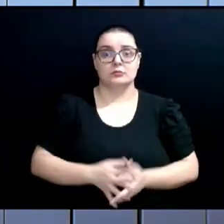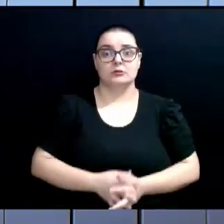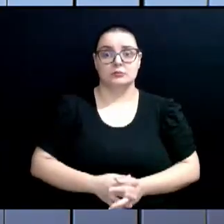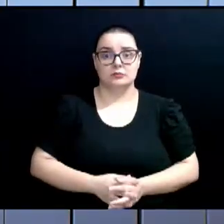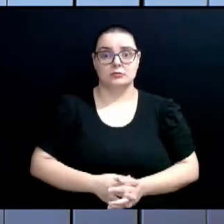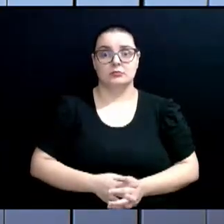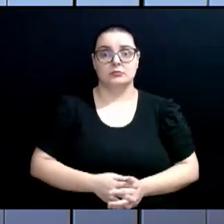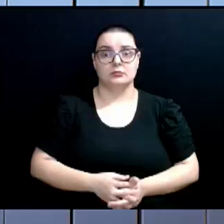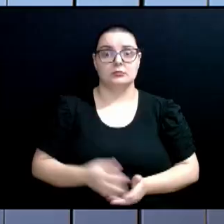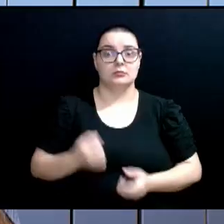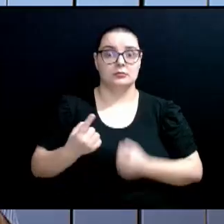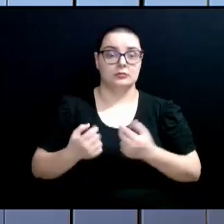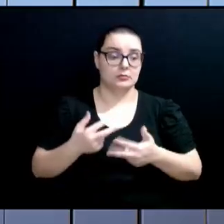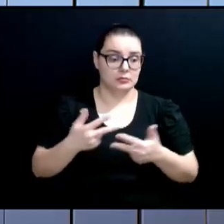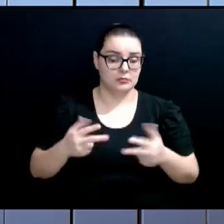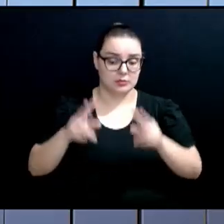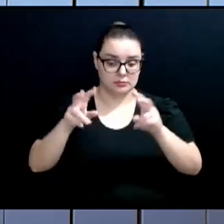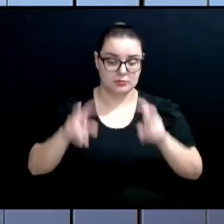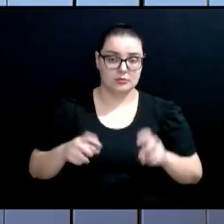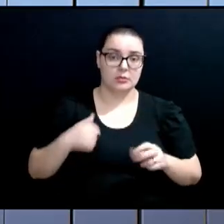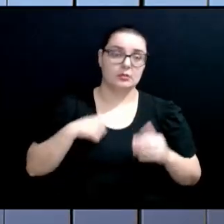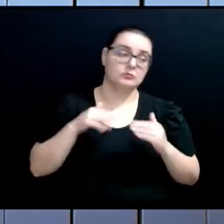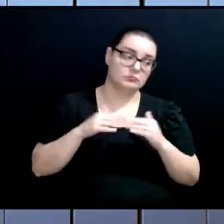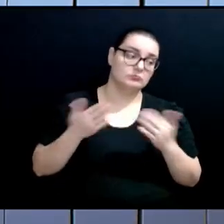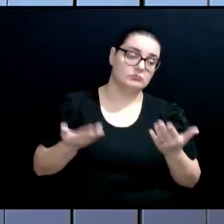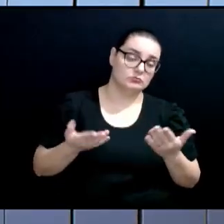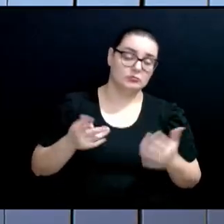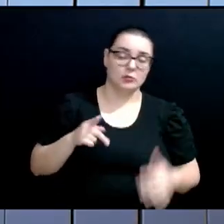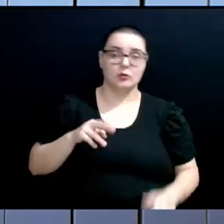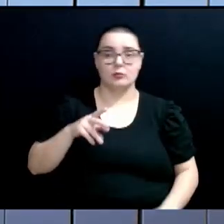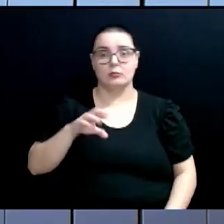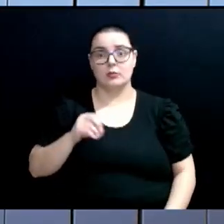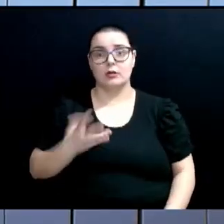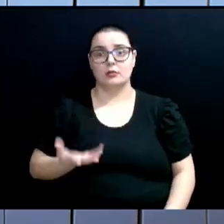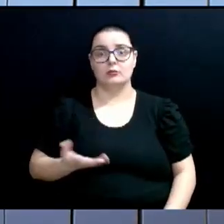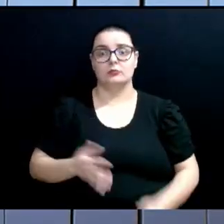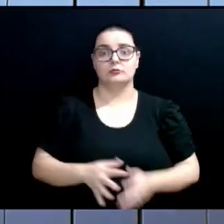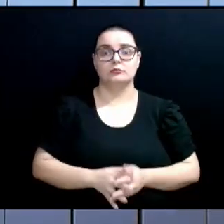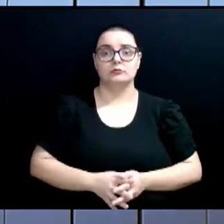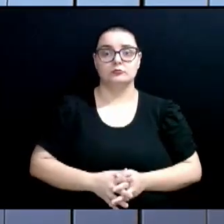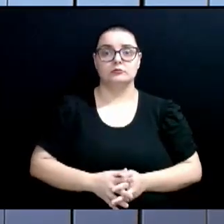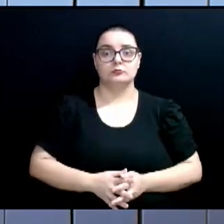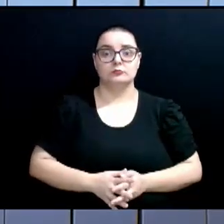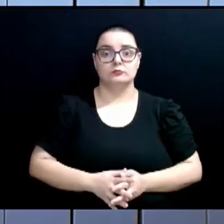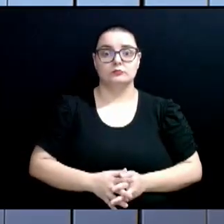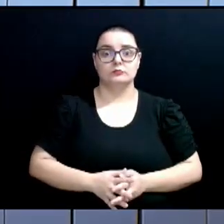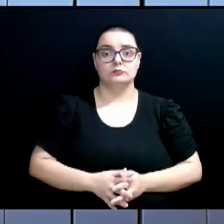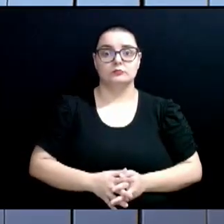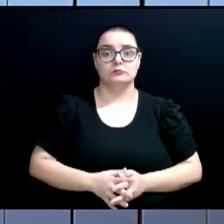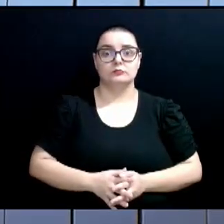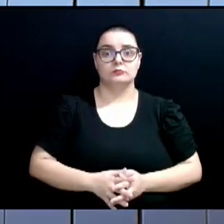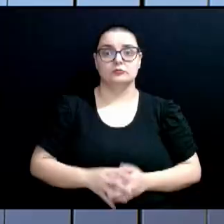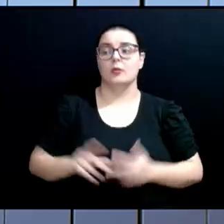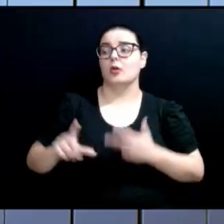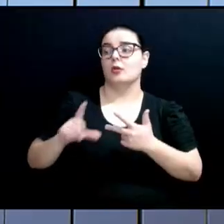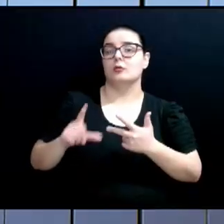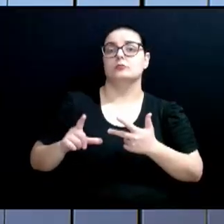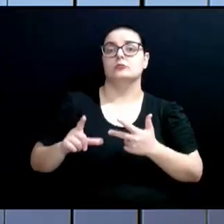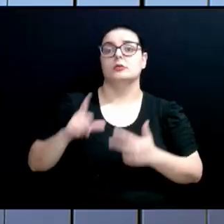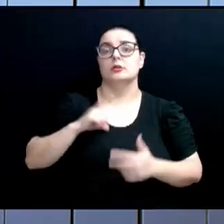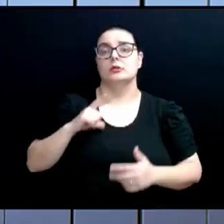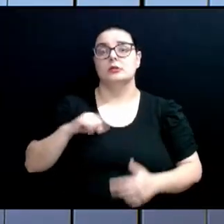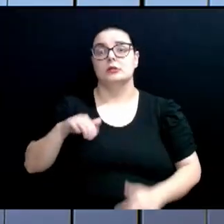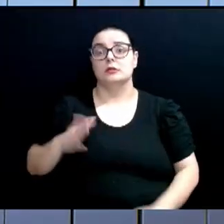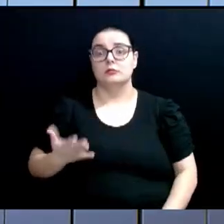casos e temas, eu concordo com o Paulo, né, de que ao legislativo cabe mais